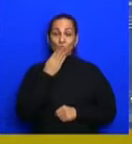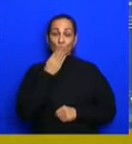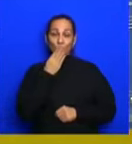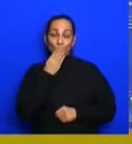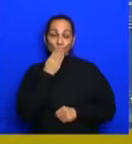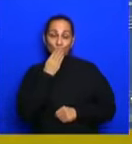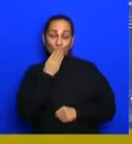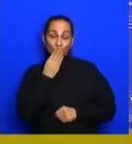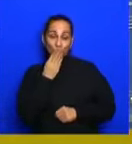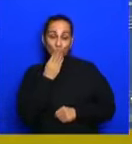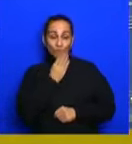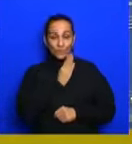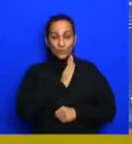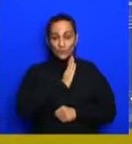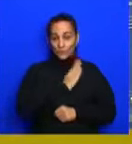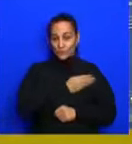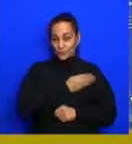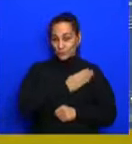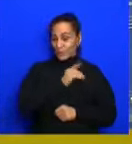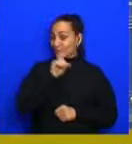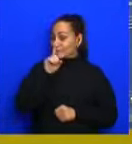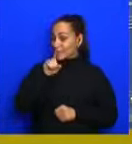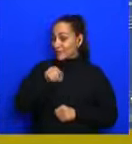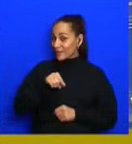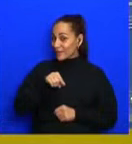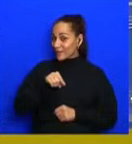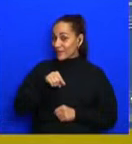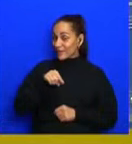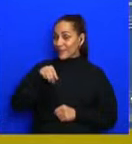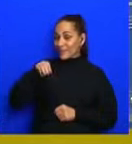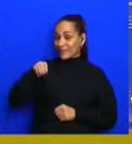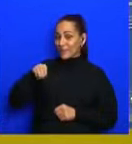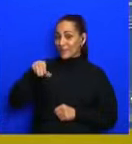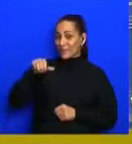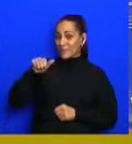51. E o time do coração é